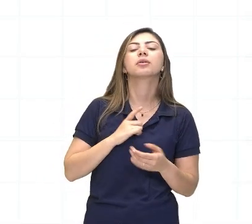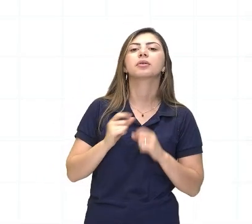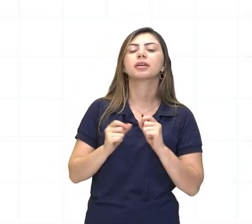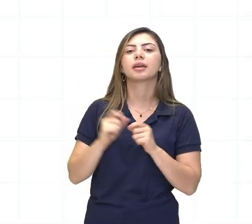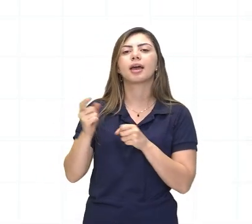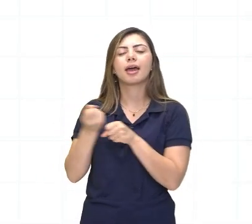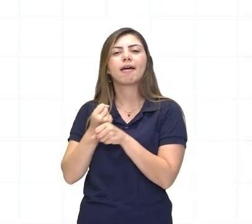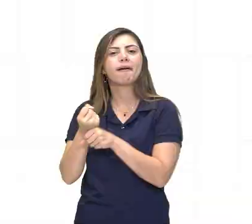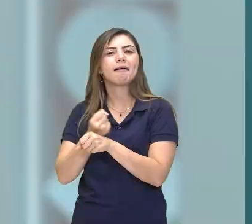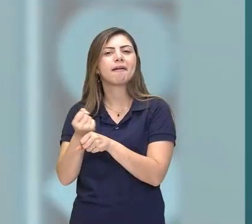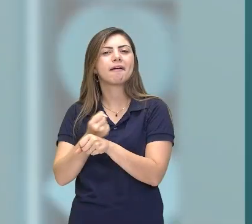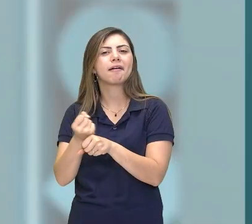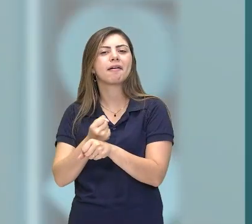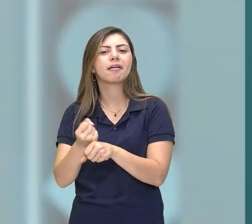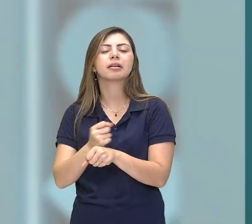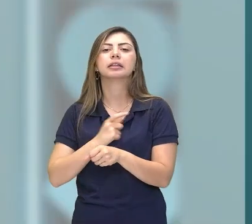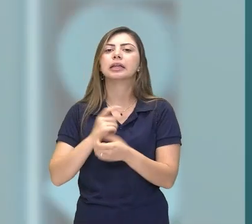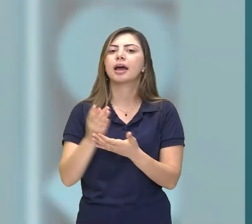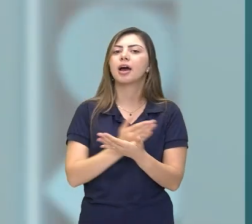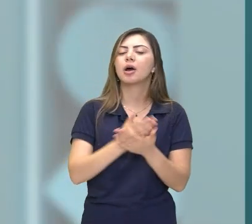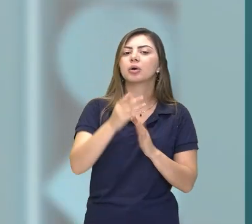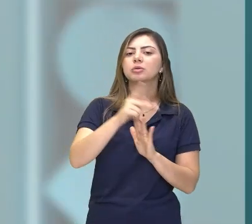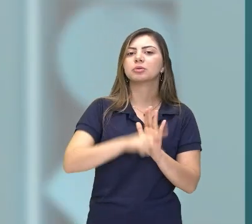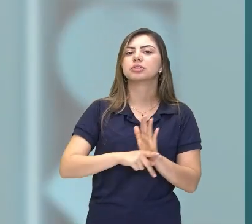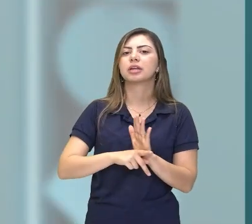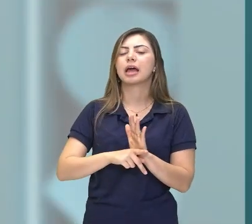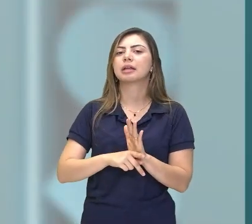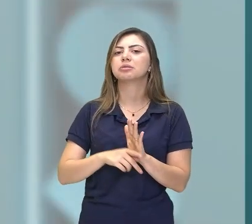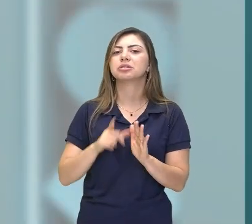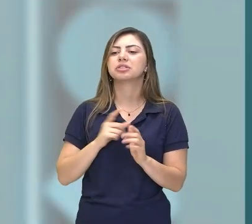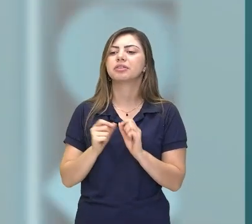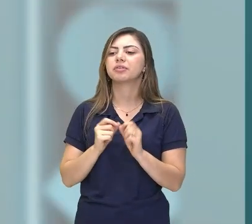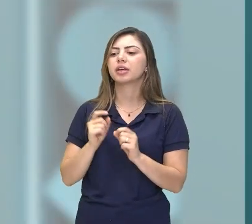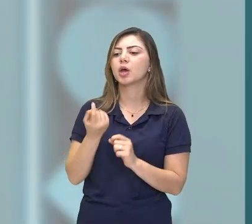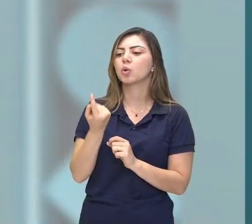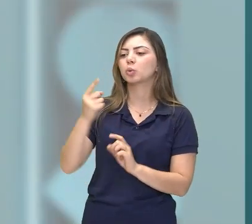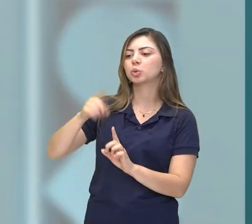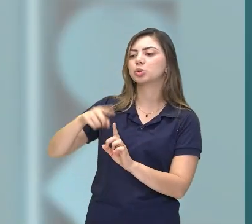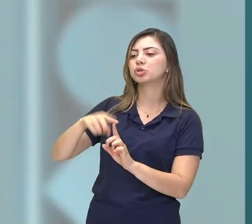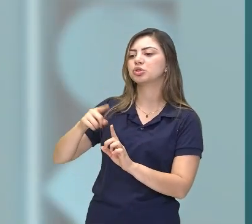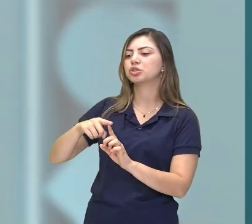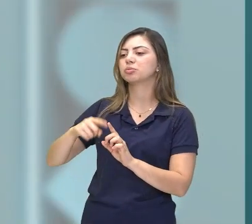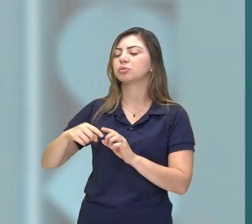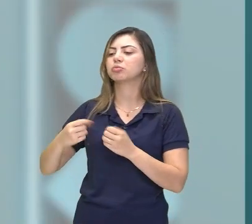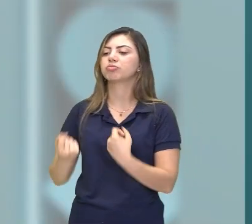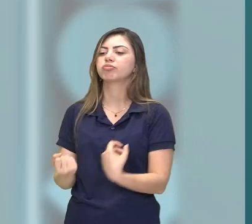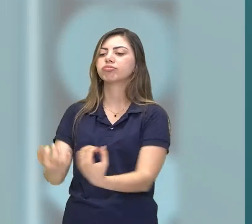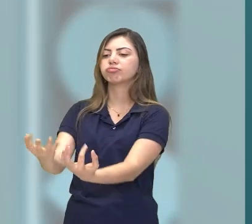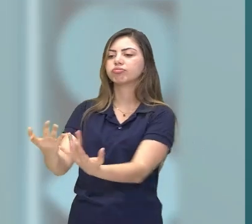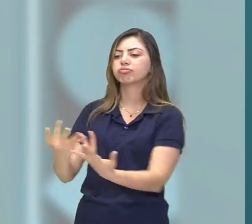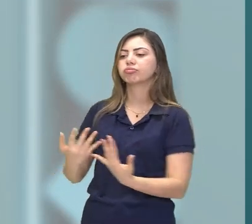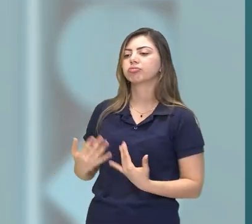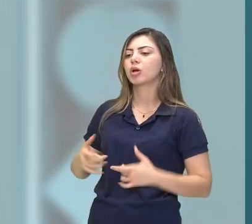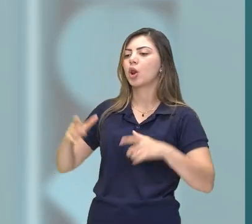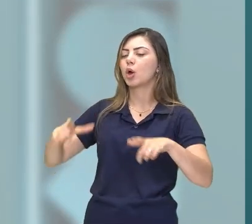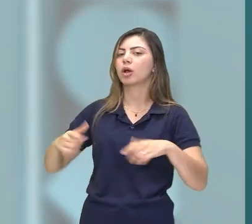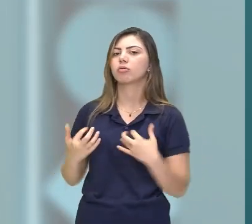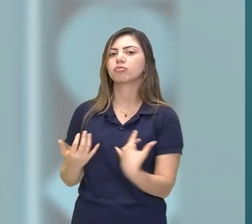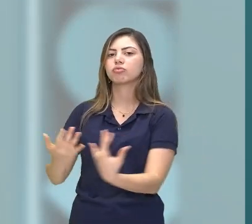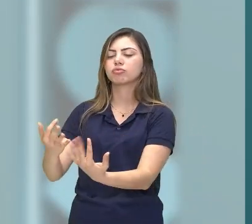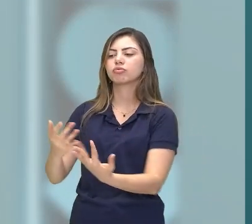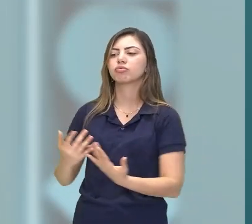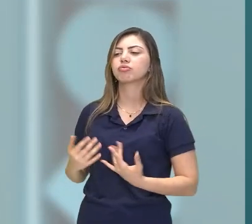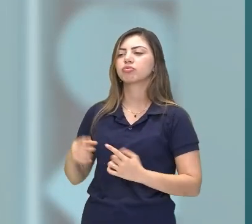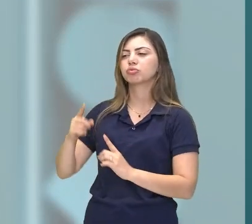certos projetos que buscavam a monocultura que afetaram a região, afetaram o solo, provocaram erosão, dificuldades de